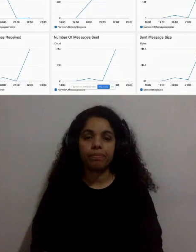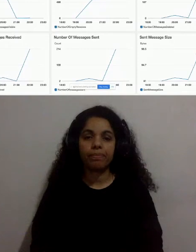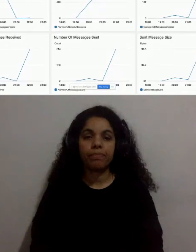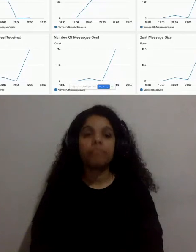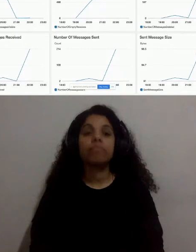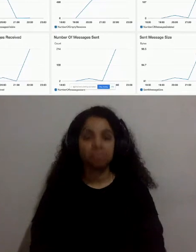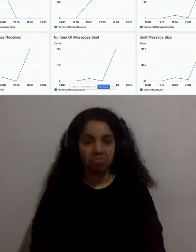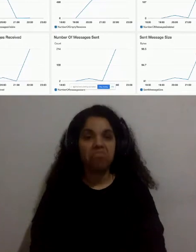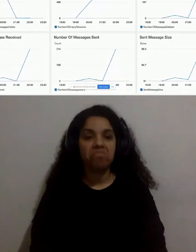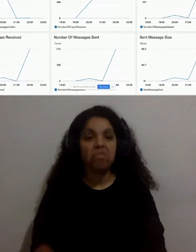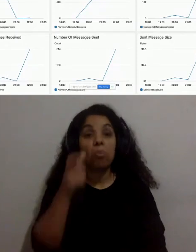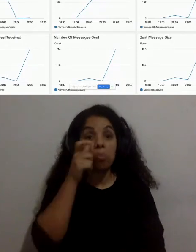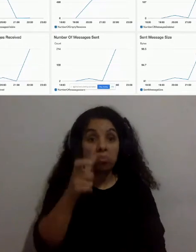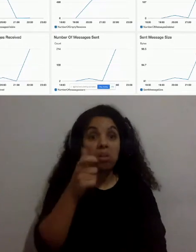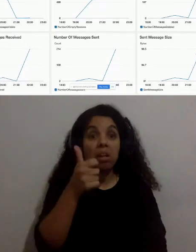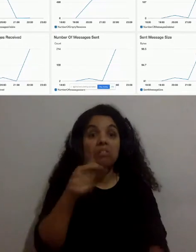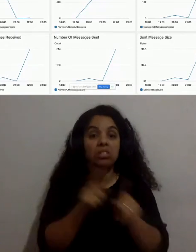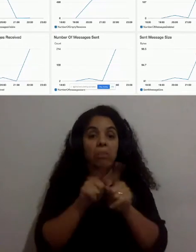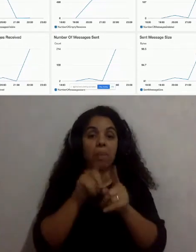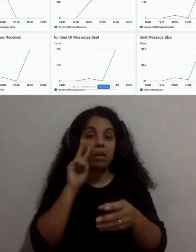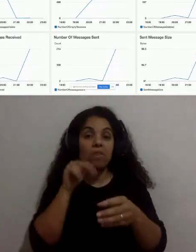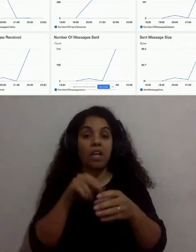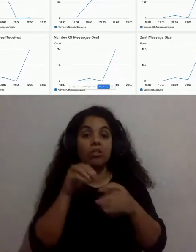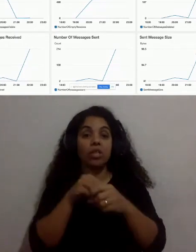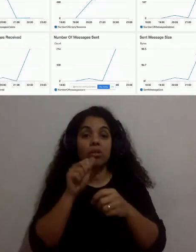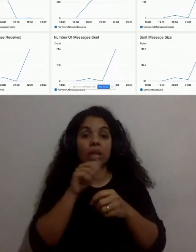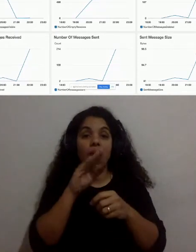Muito interessante ver isso também dentro da Amazon.